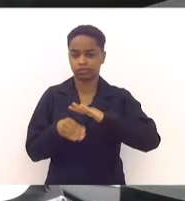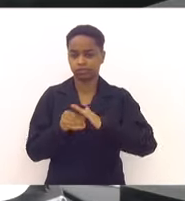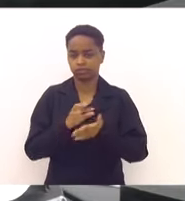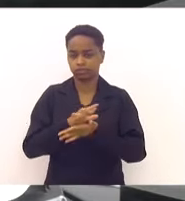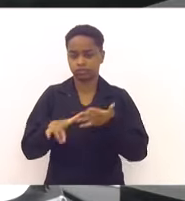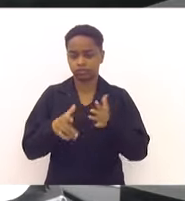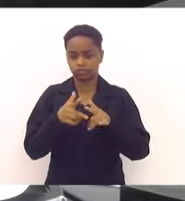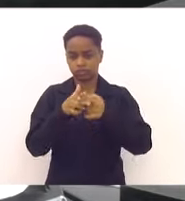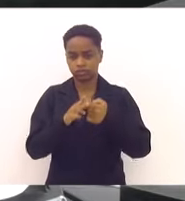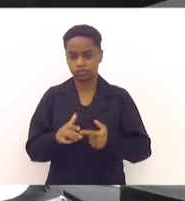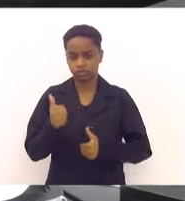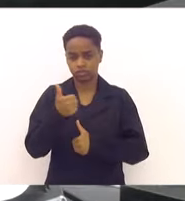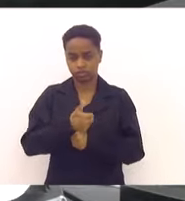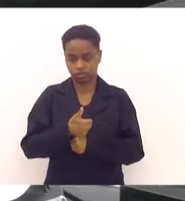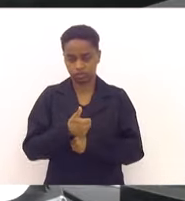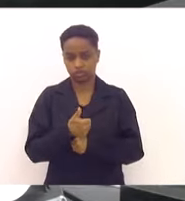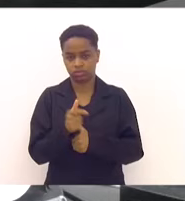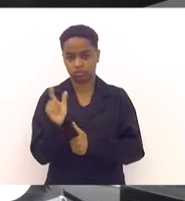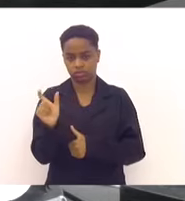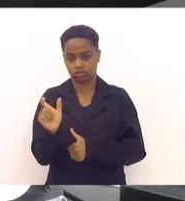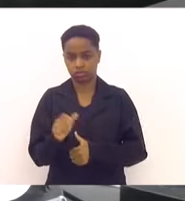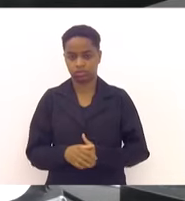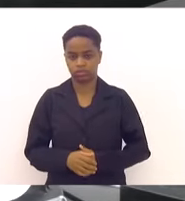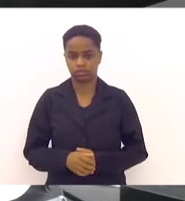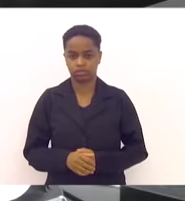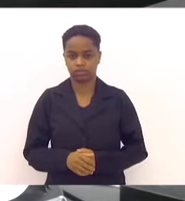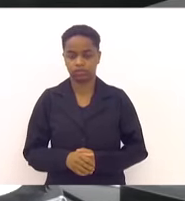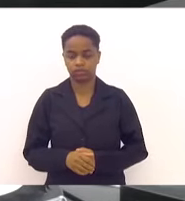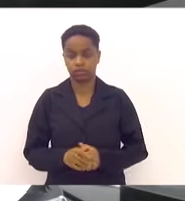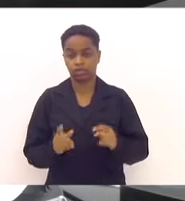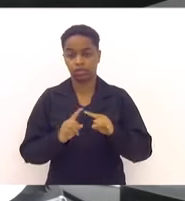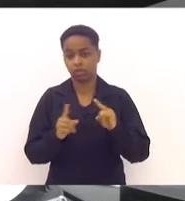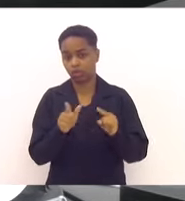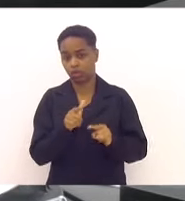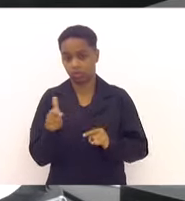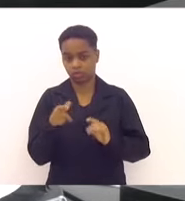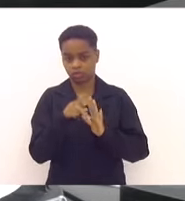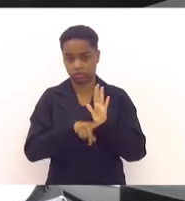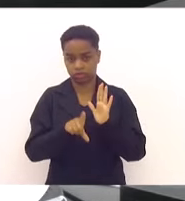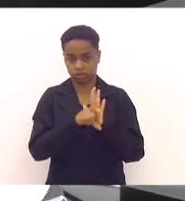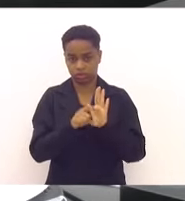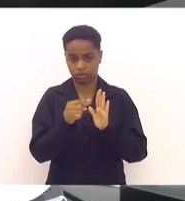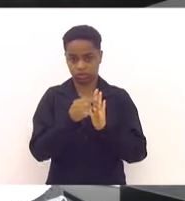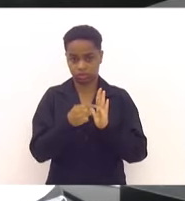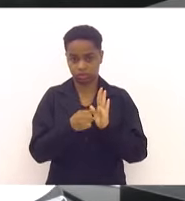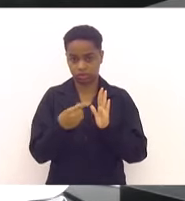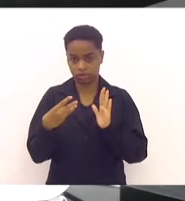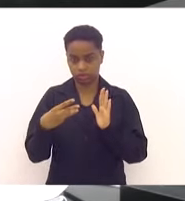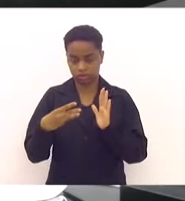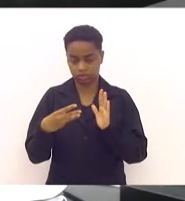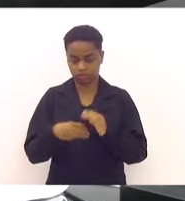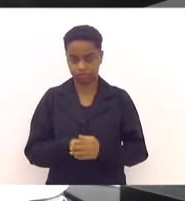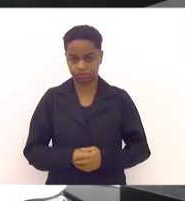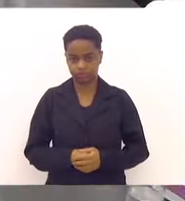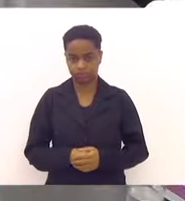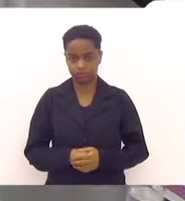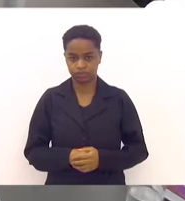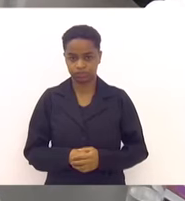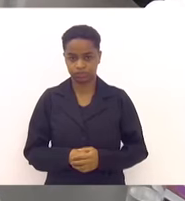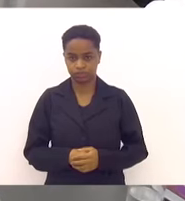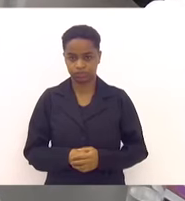no substitutivo essa. Mas quando, essa quanto ao outro projeto, que é o 2, da pauta 3, da